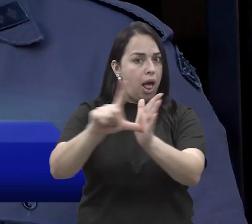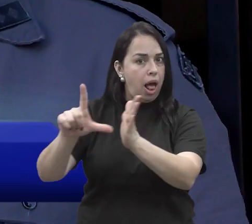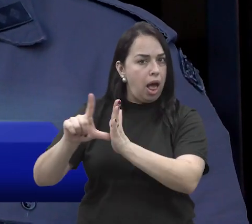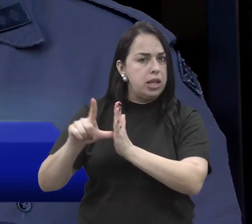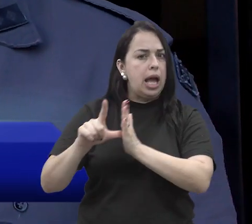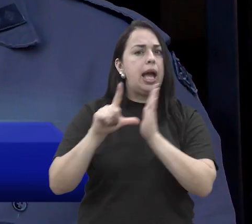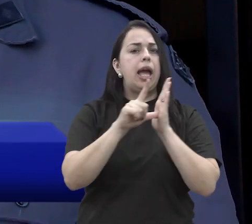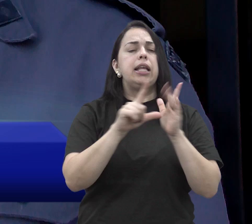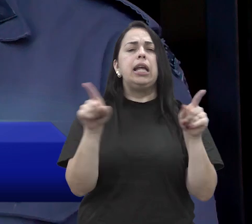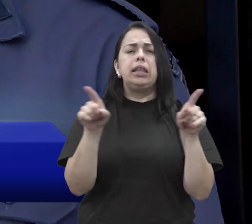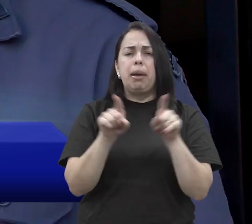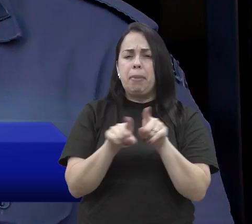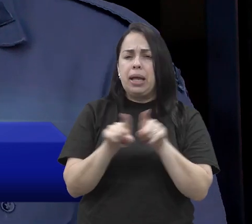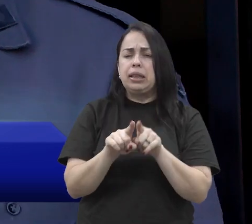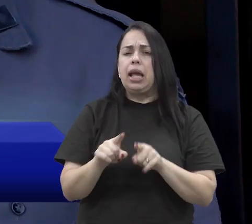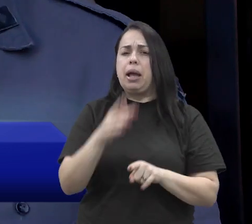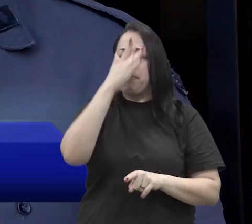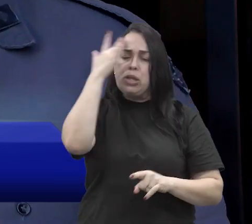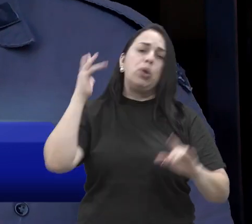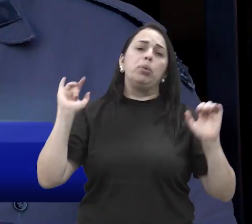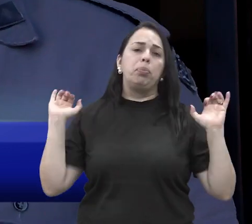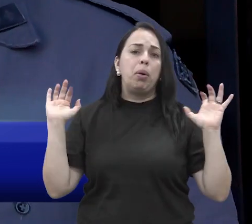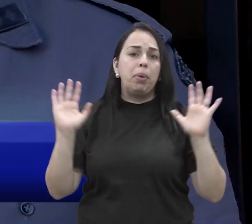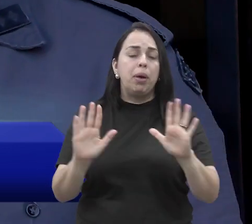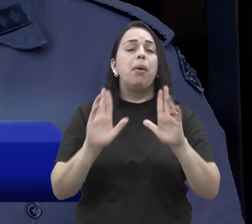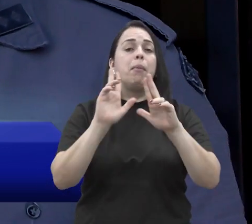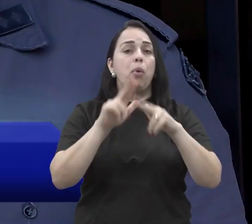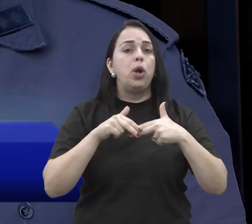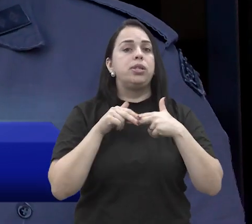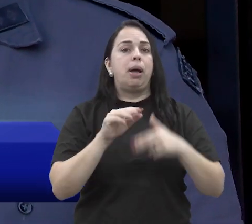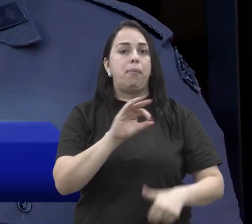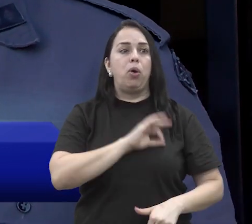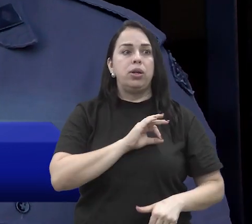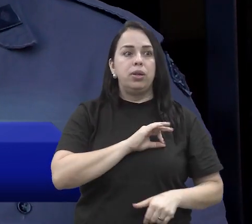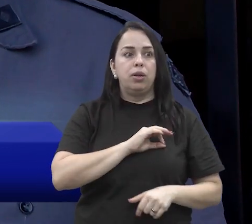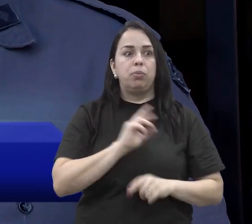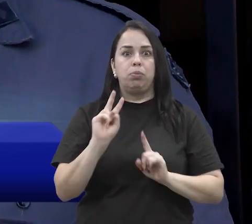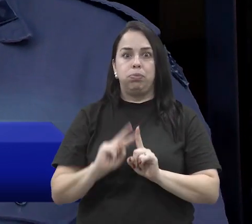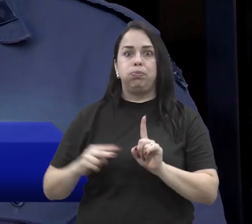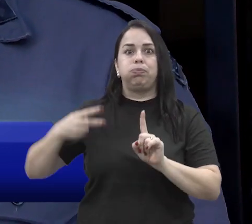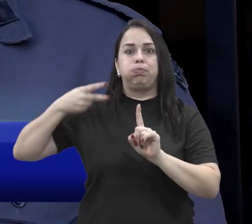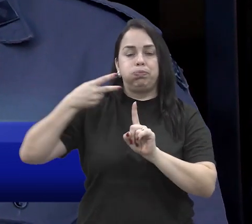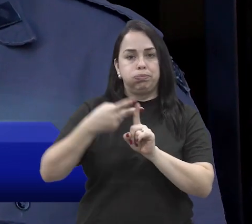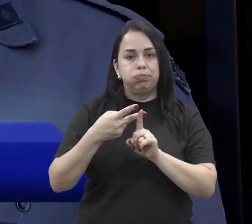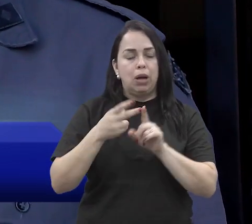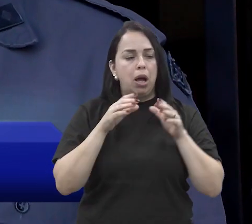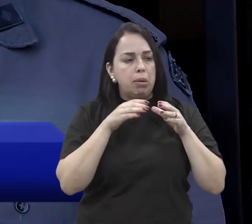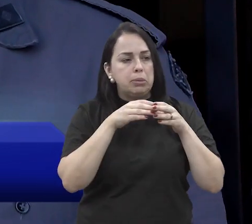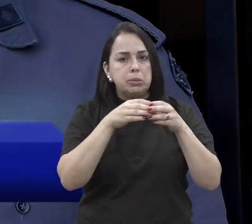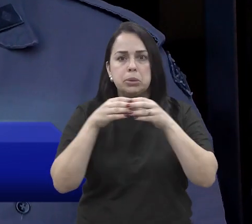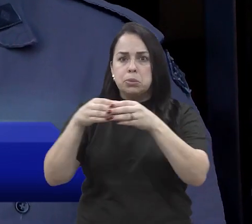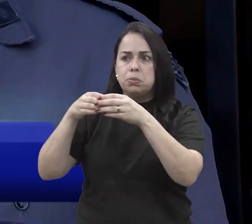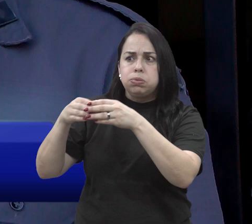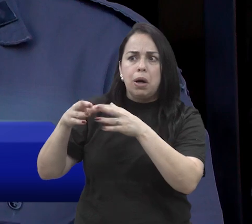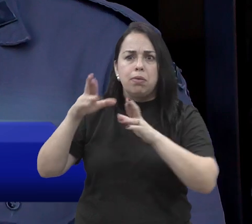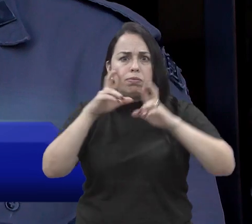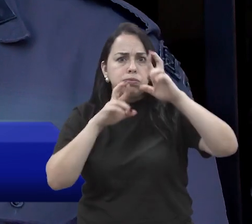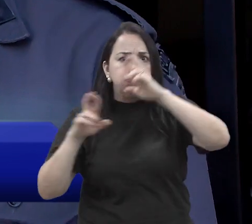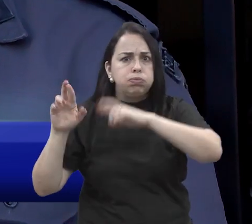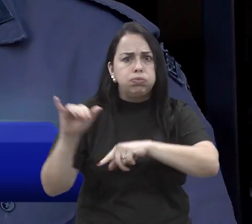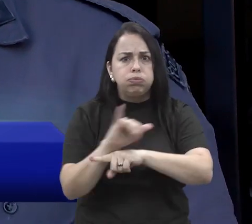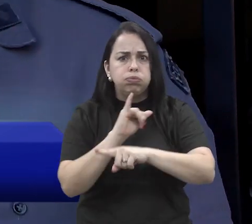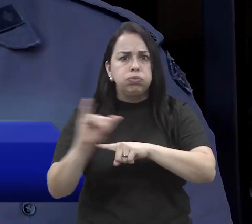de pessoas maximizado pela época de compras terão o policiamento aumentado, terão maior atenção e planos de